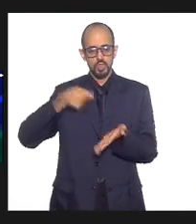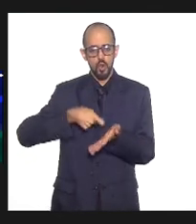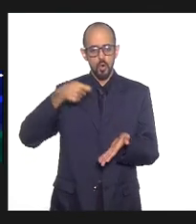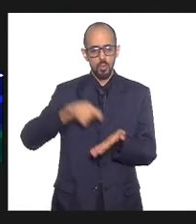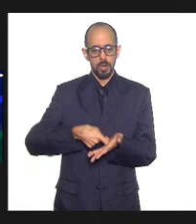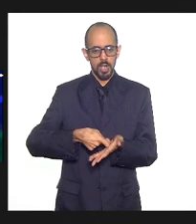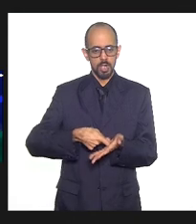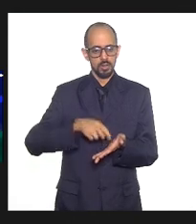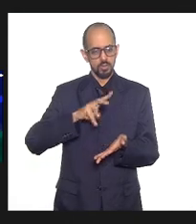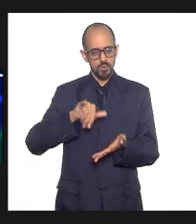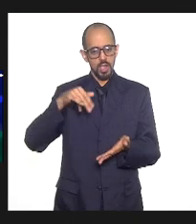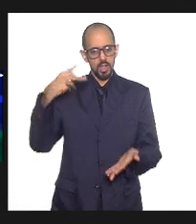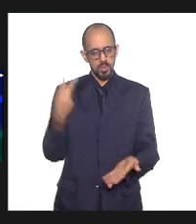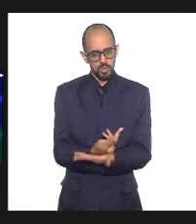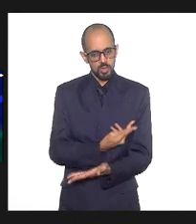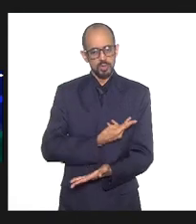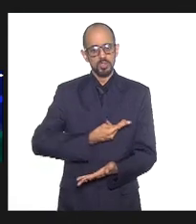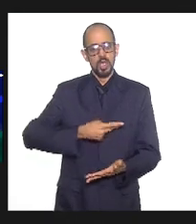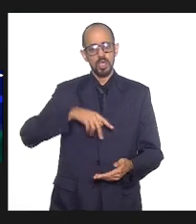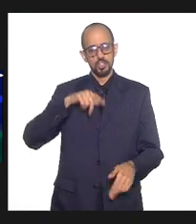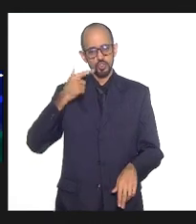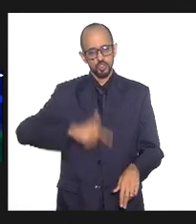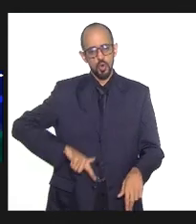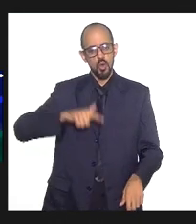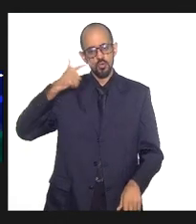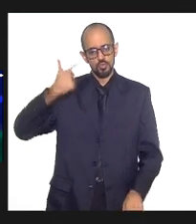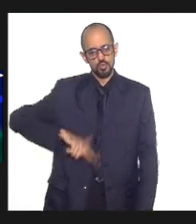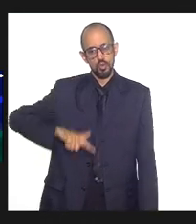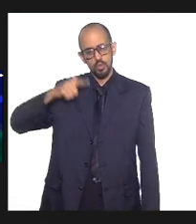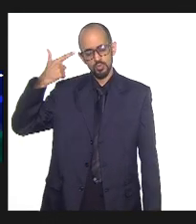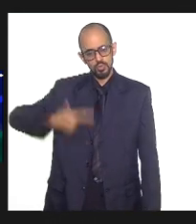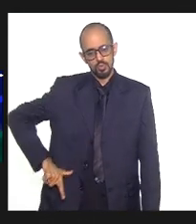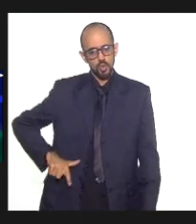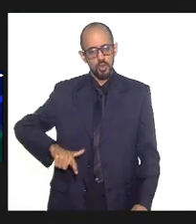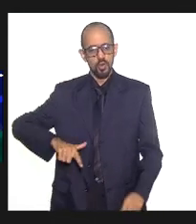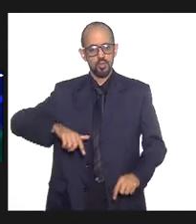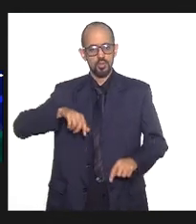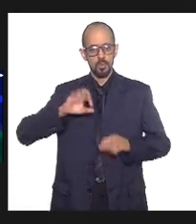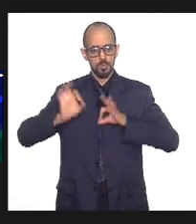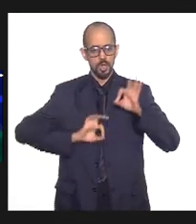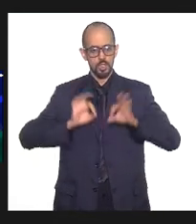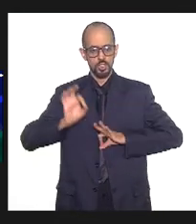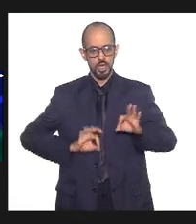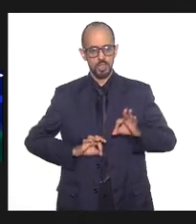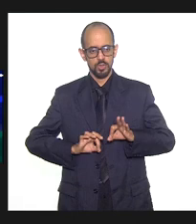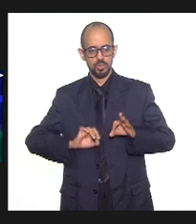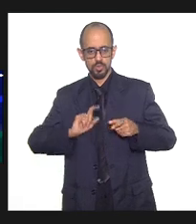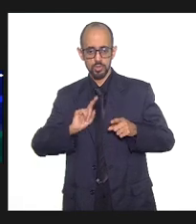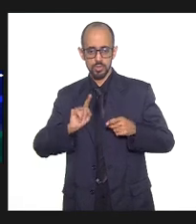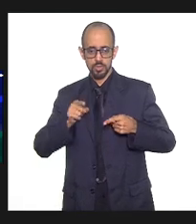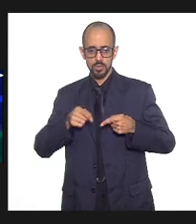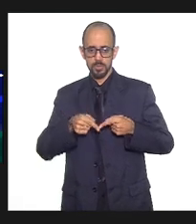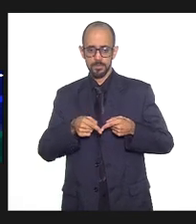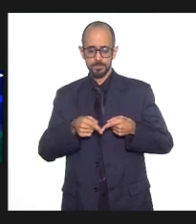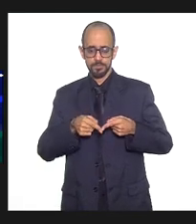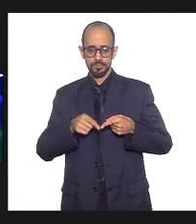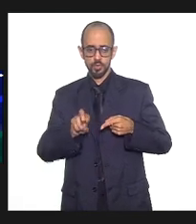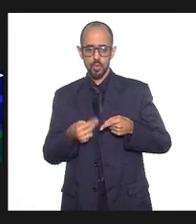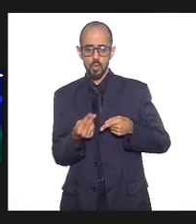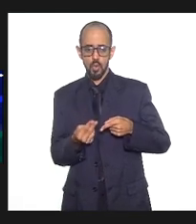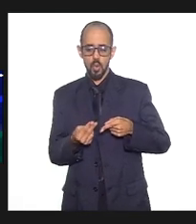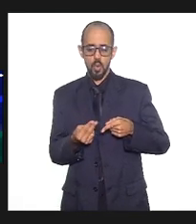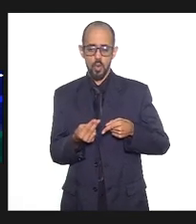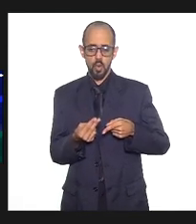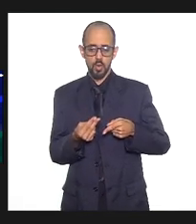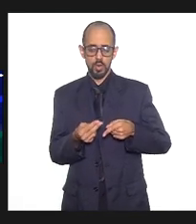vai acontecendo, vai passando, todas as pautas são eivadas de projetos que, objetivamente ou subliminarmente, tentam nos